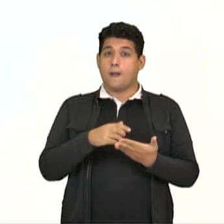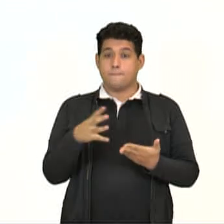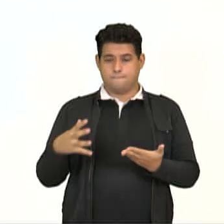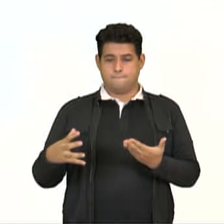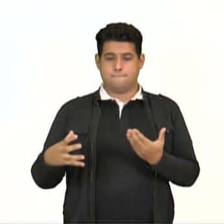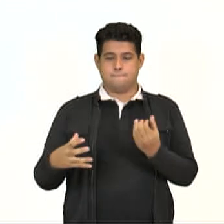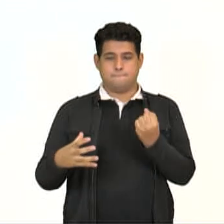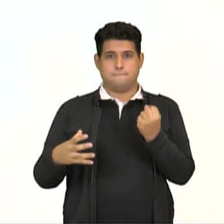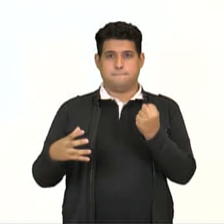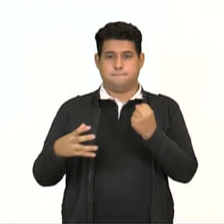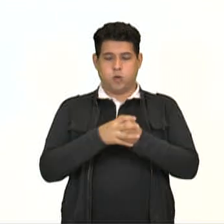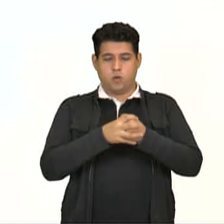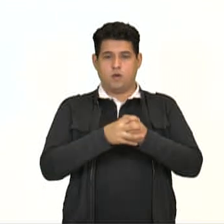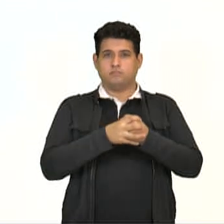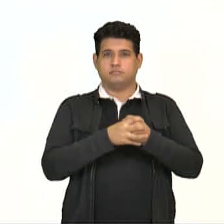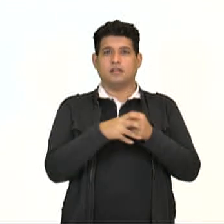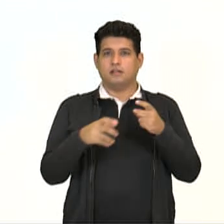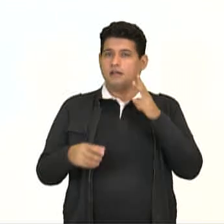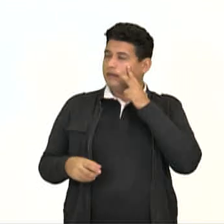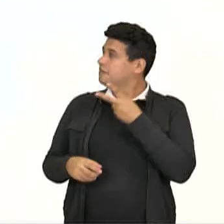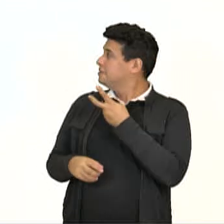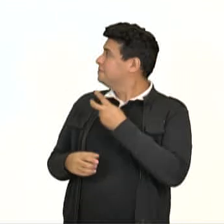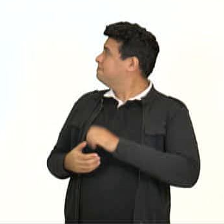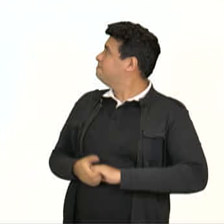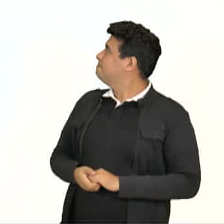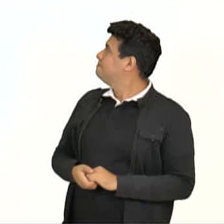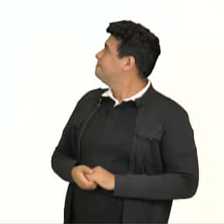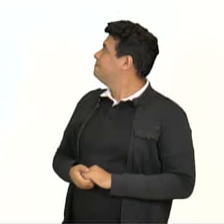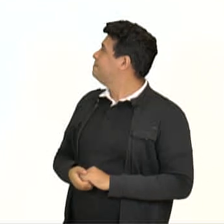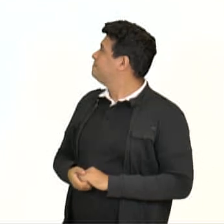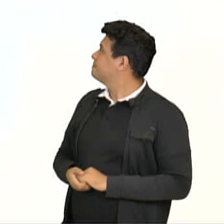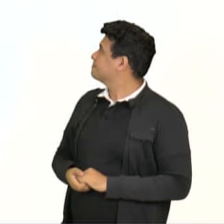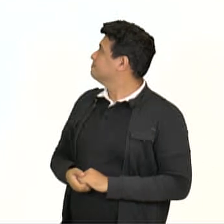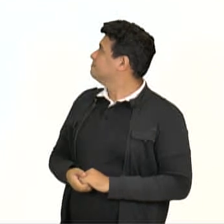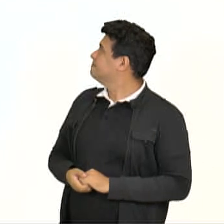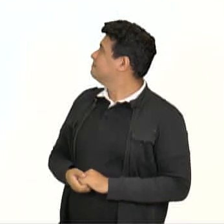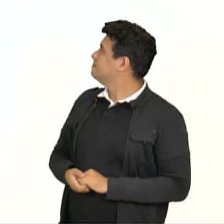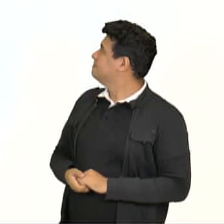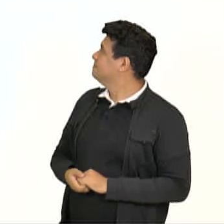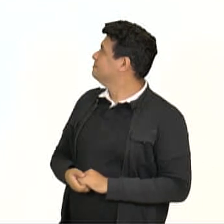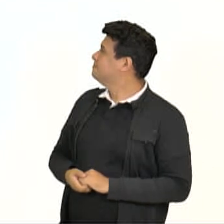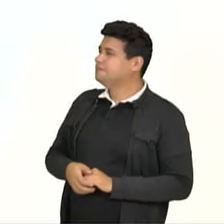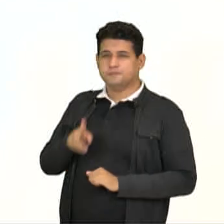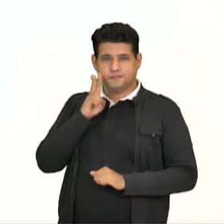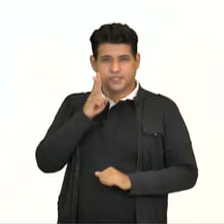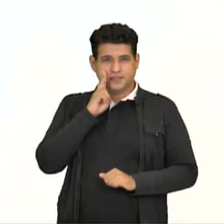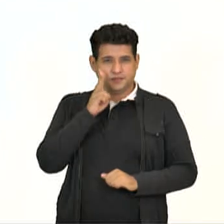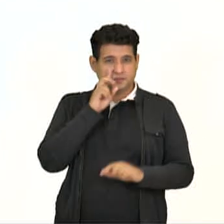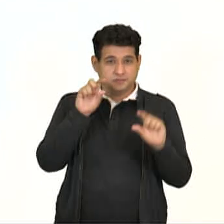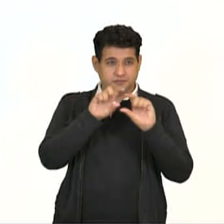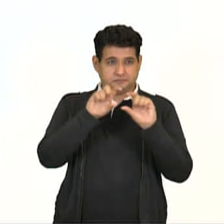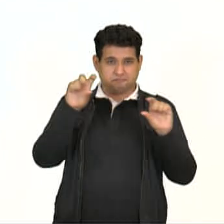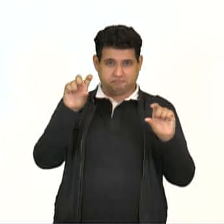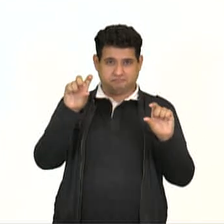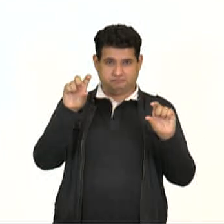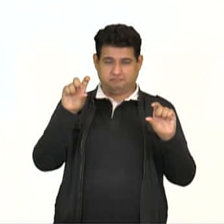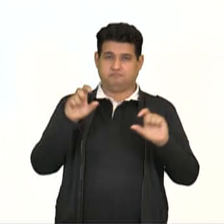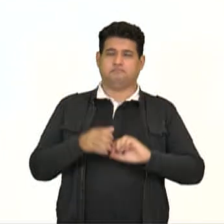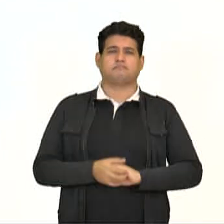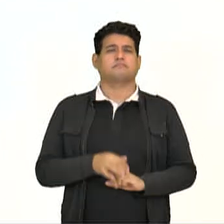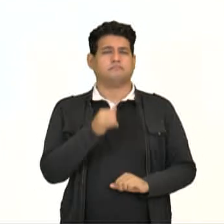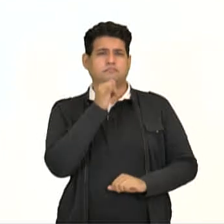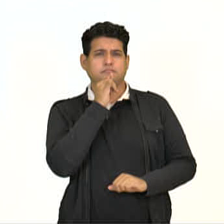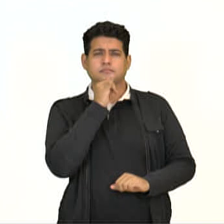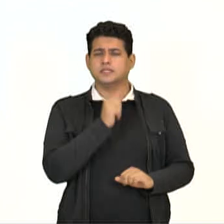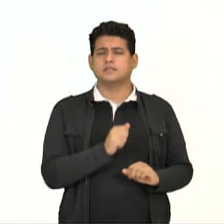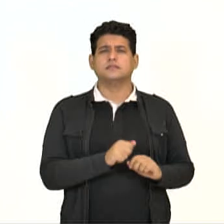mão. E os dizeres diz assim, have a Coke and a smile, Coke adds life. Então veja,